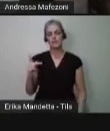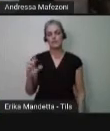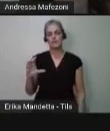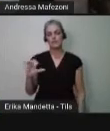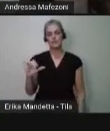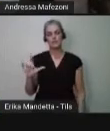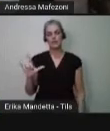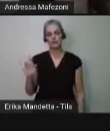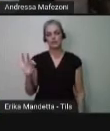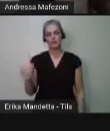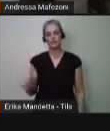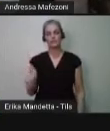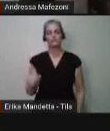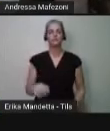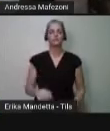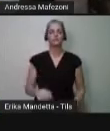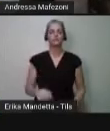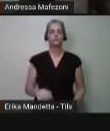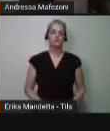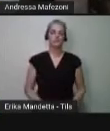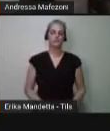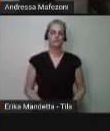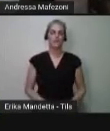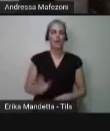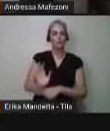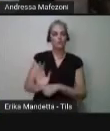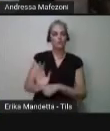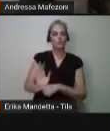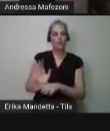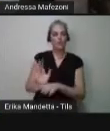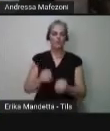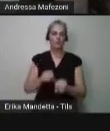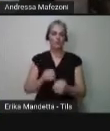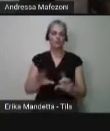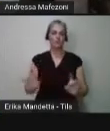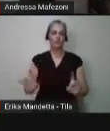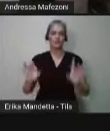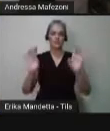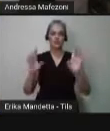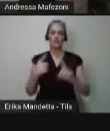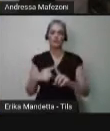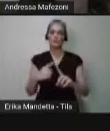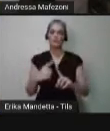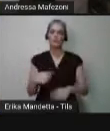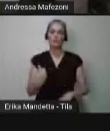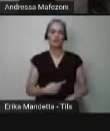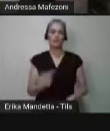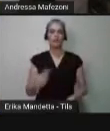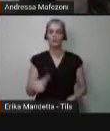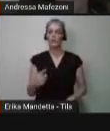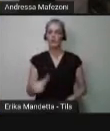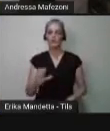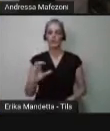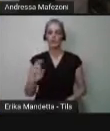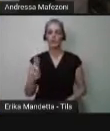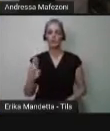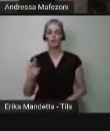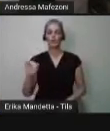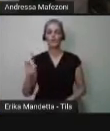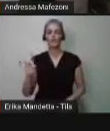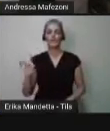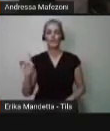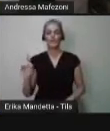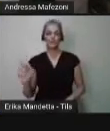educação especial, pois na nossa rede nós não temos os cuidadores, mas sim auxiliares de